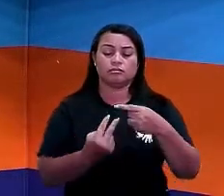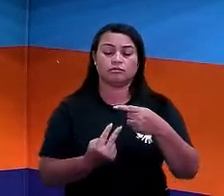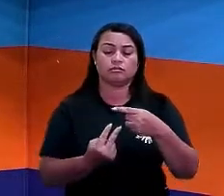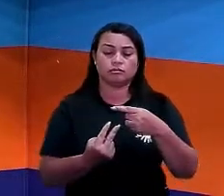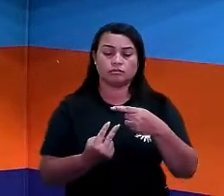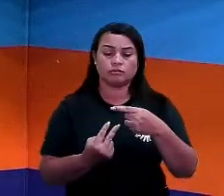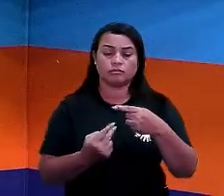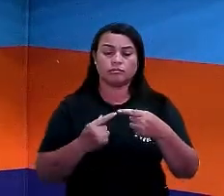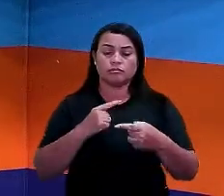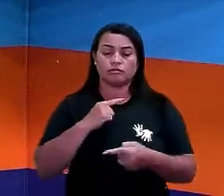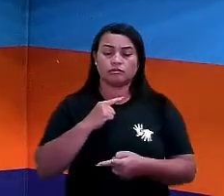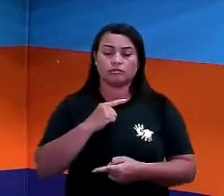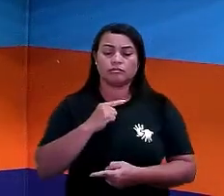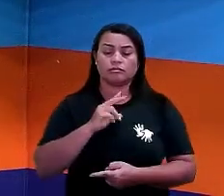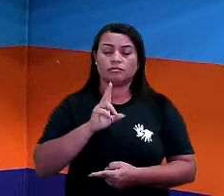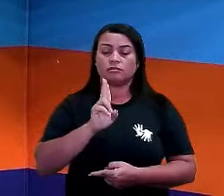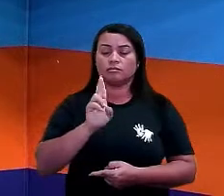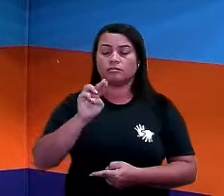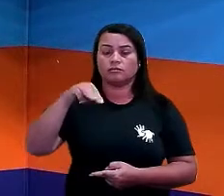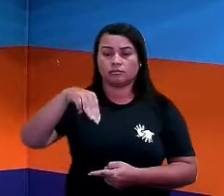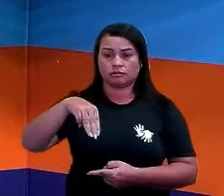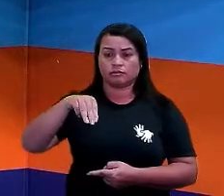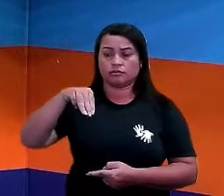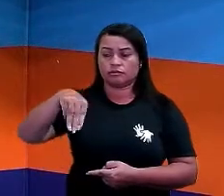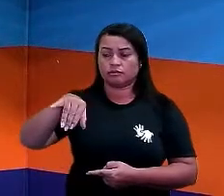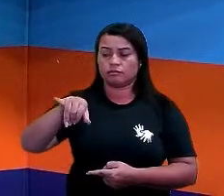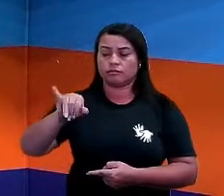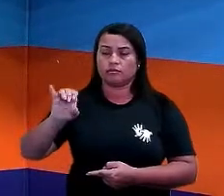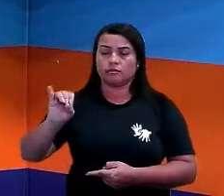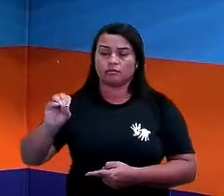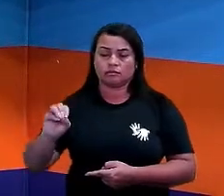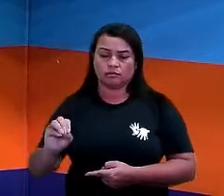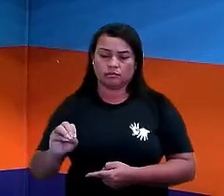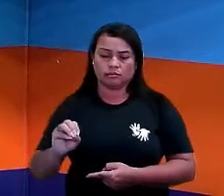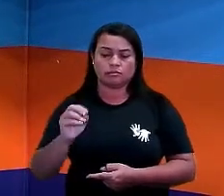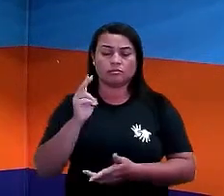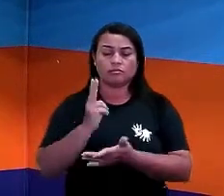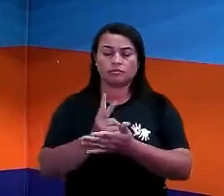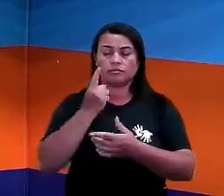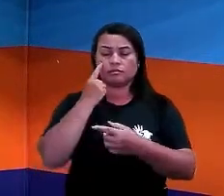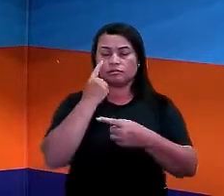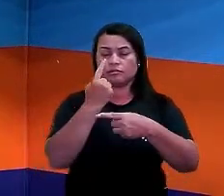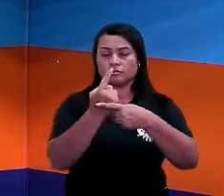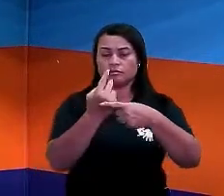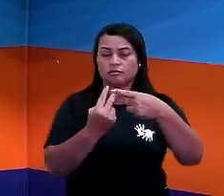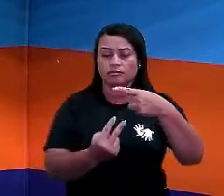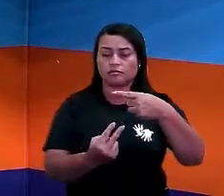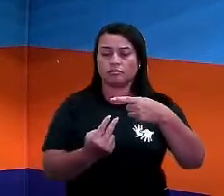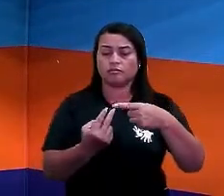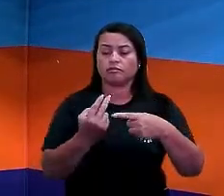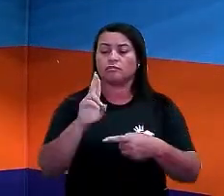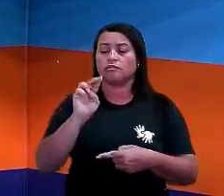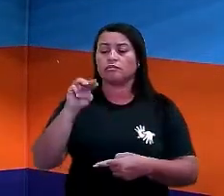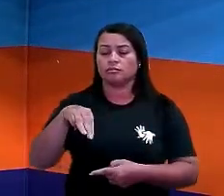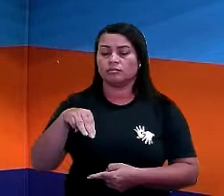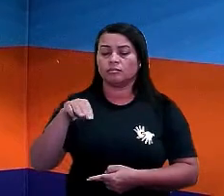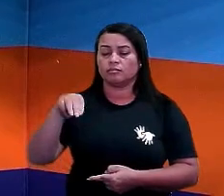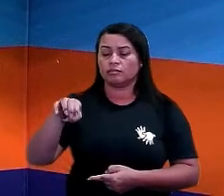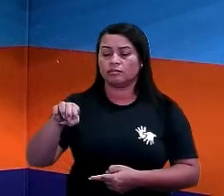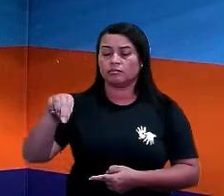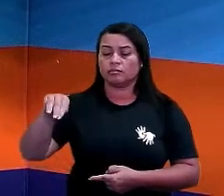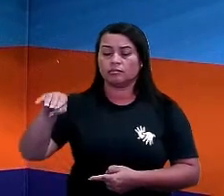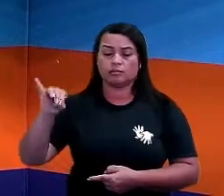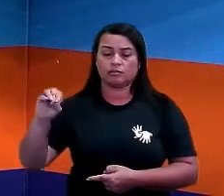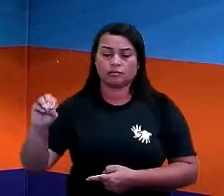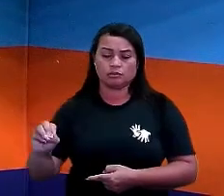1/2, eu vou ter 1/2, sempre. Toda vez que você vê 1/2, 1/2. E aí eu